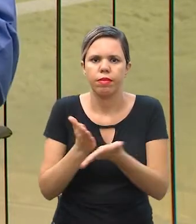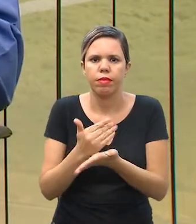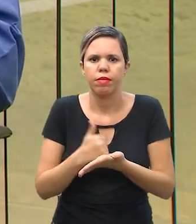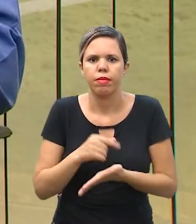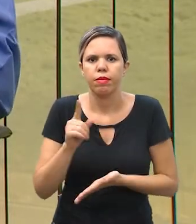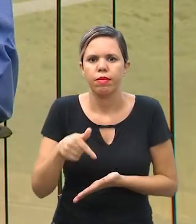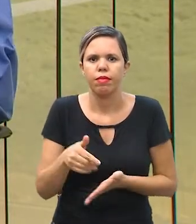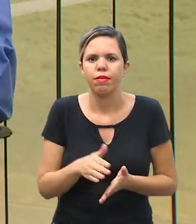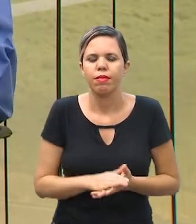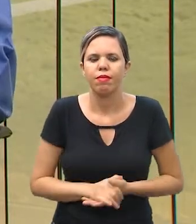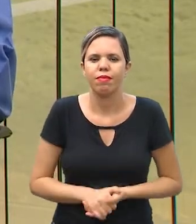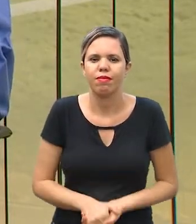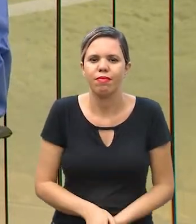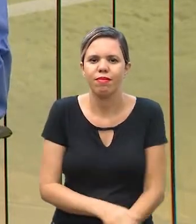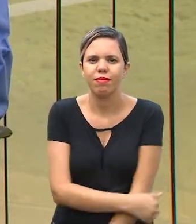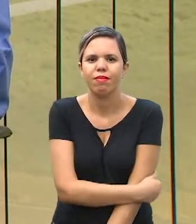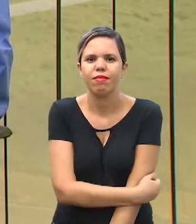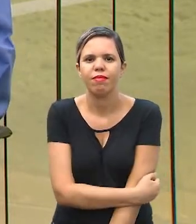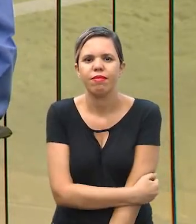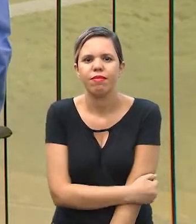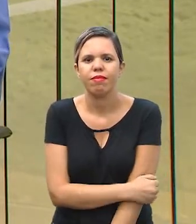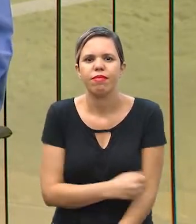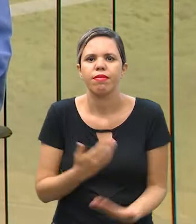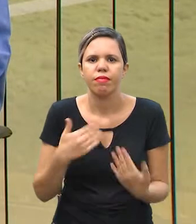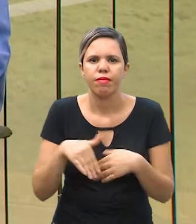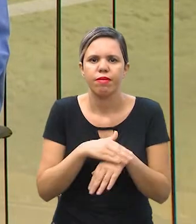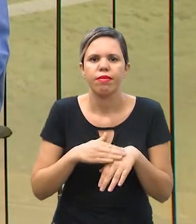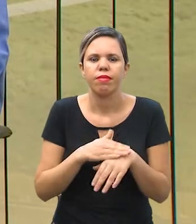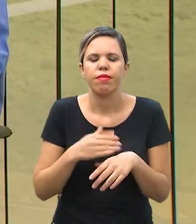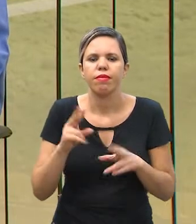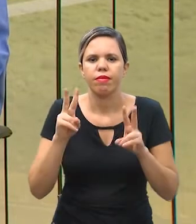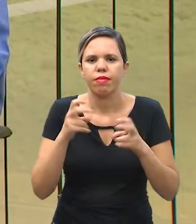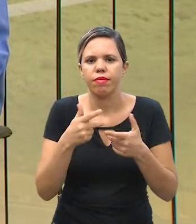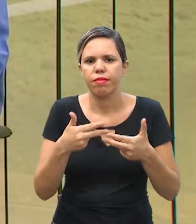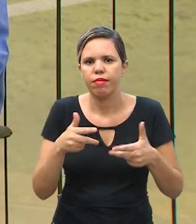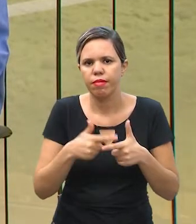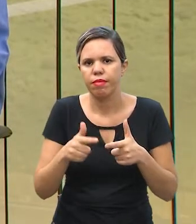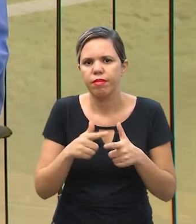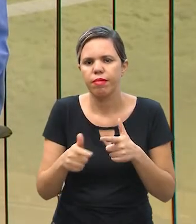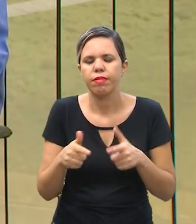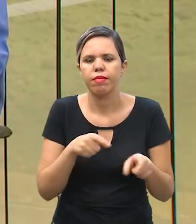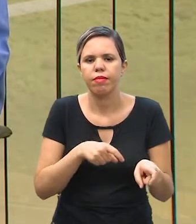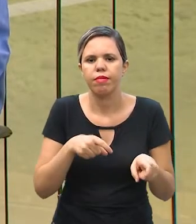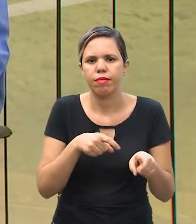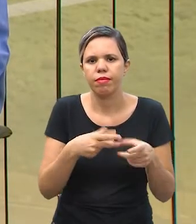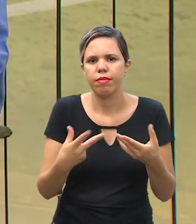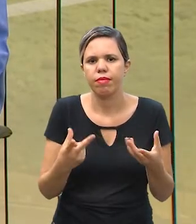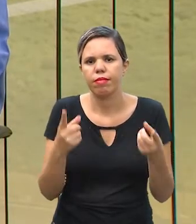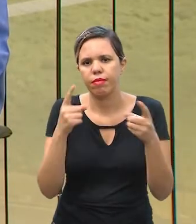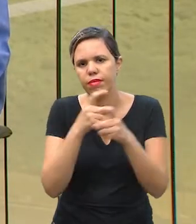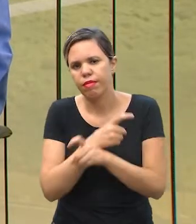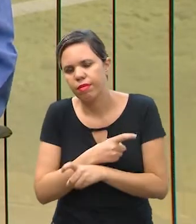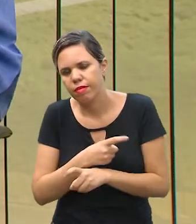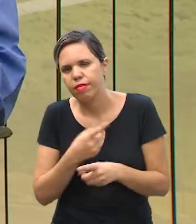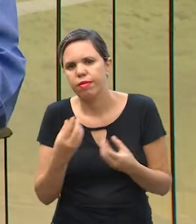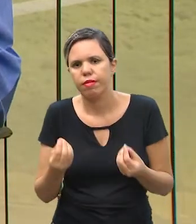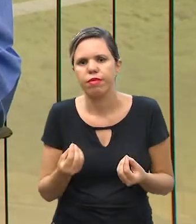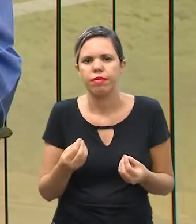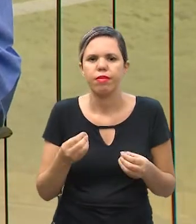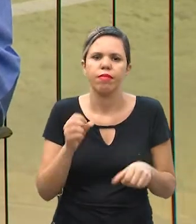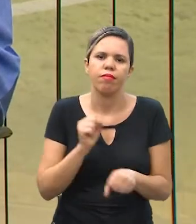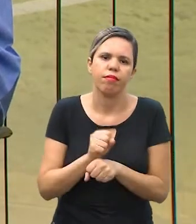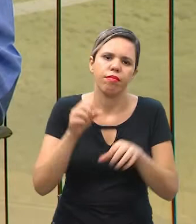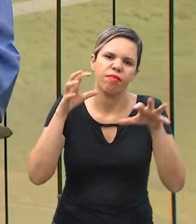eu adorava essa parte. Uhum. E aí conversava sobre os problemas, entende? Ali na roça, como é difícil